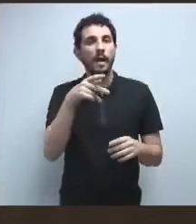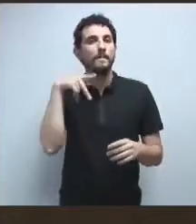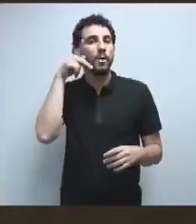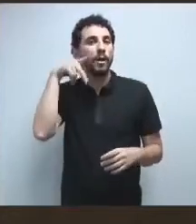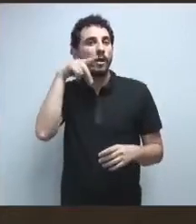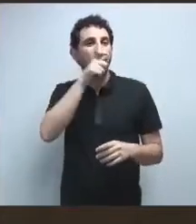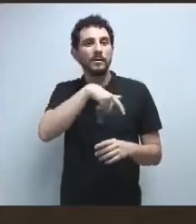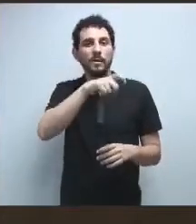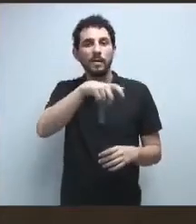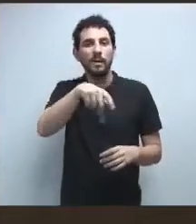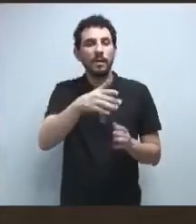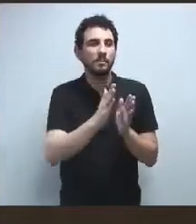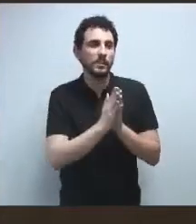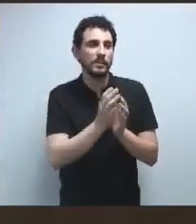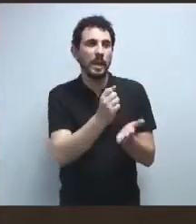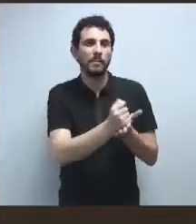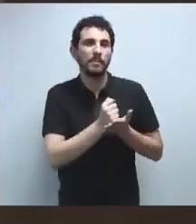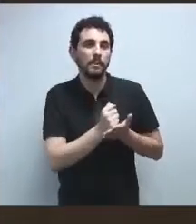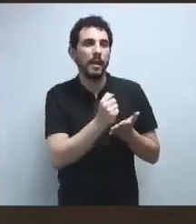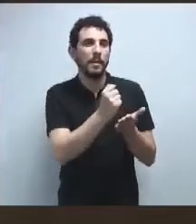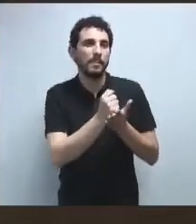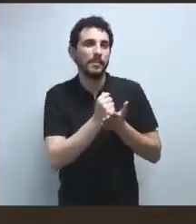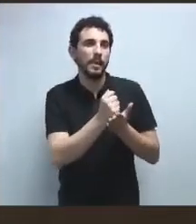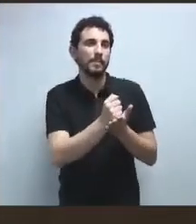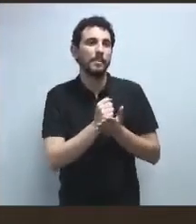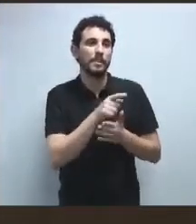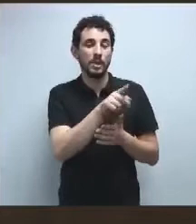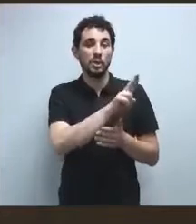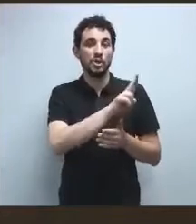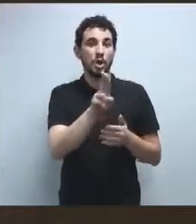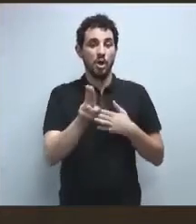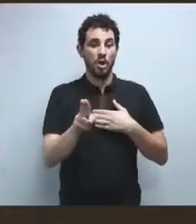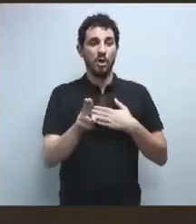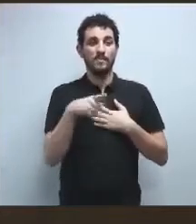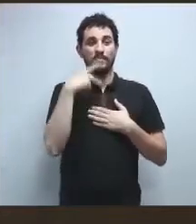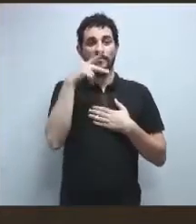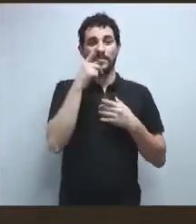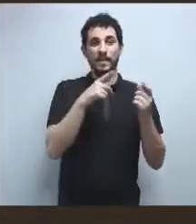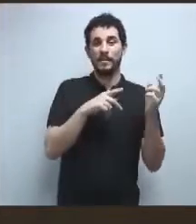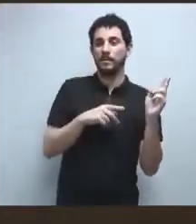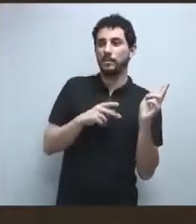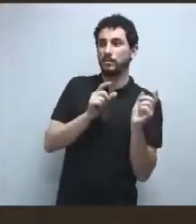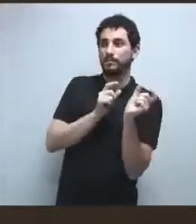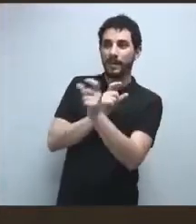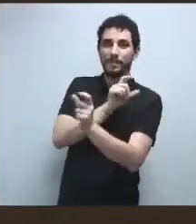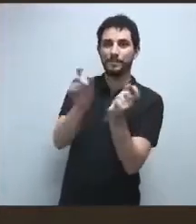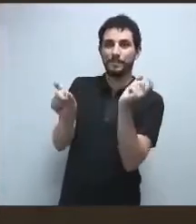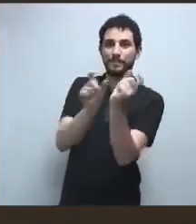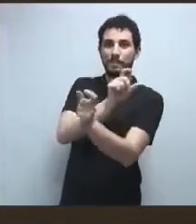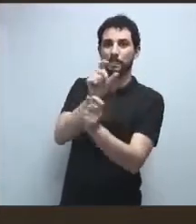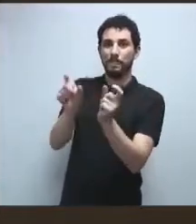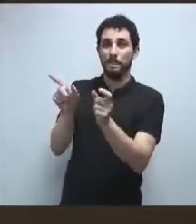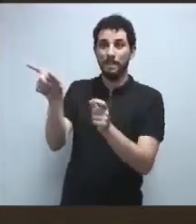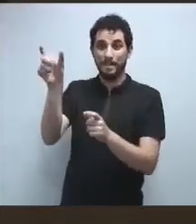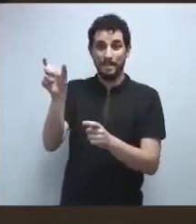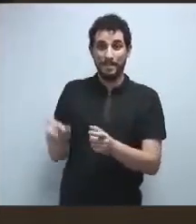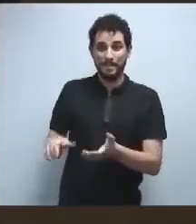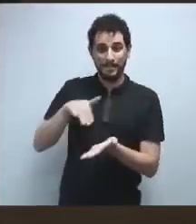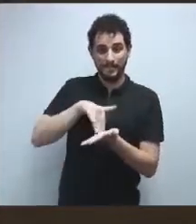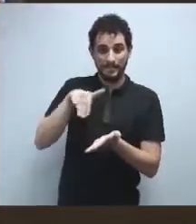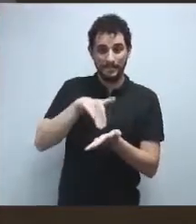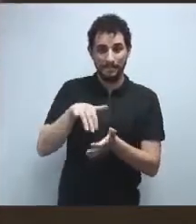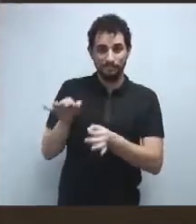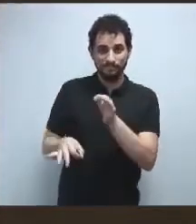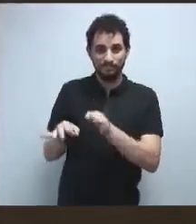apoio pra eles e pra que eles indicassem o o secretário da justiça tinha uma grade de